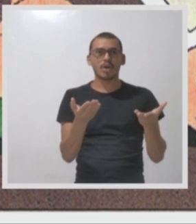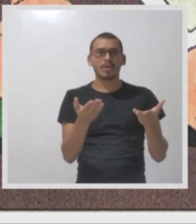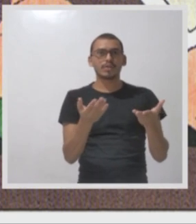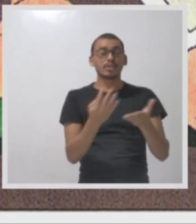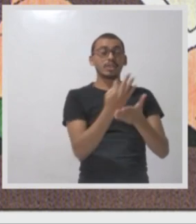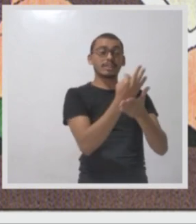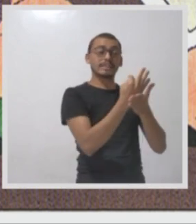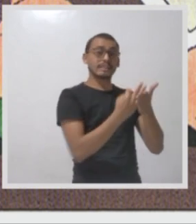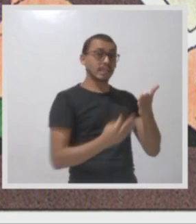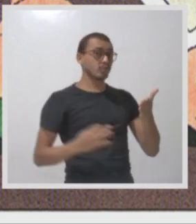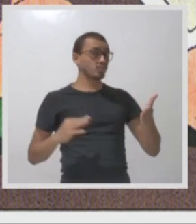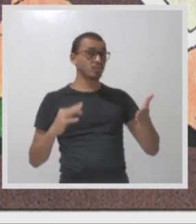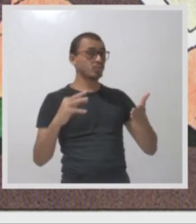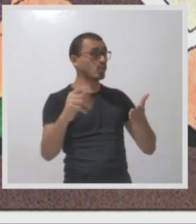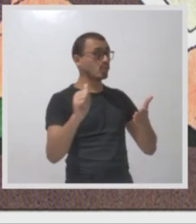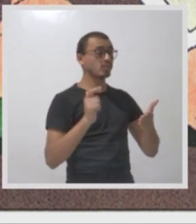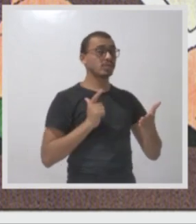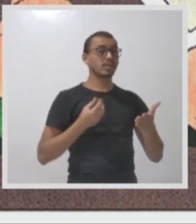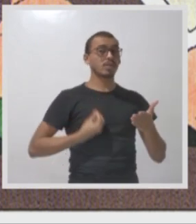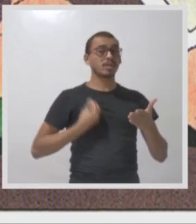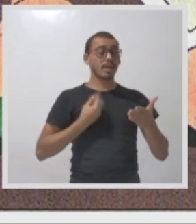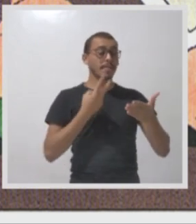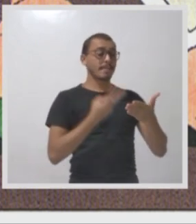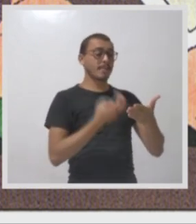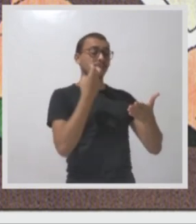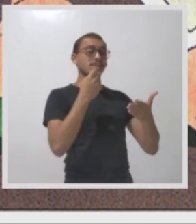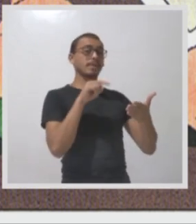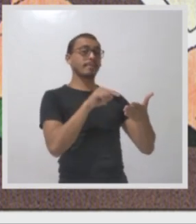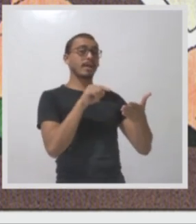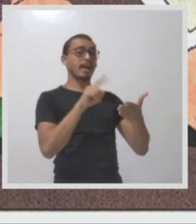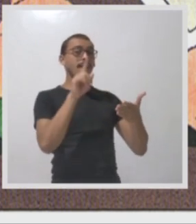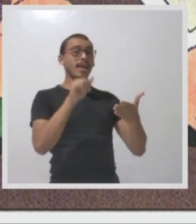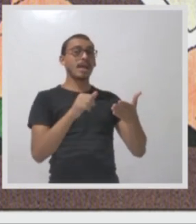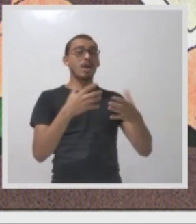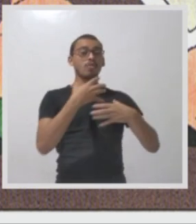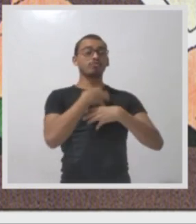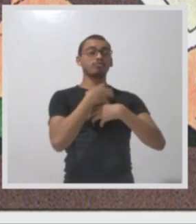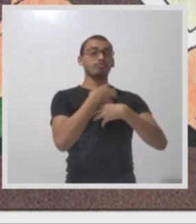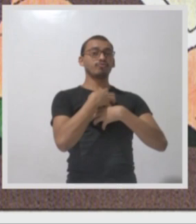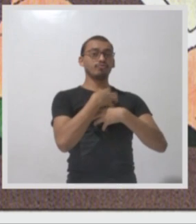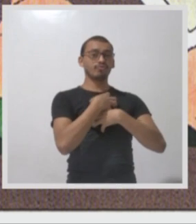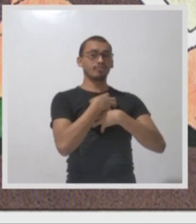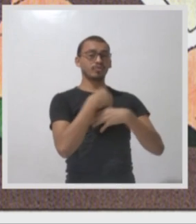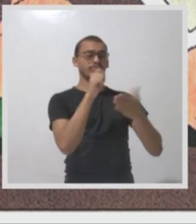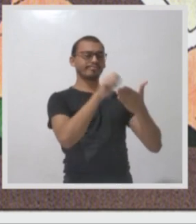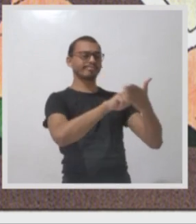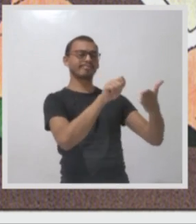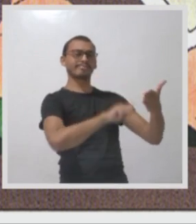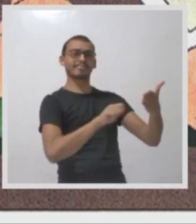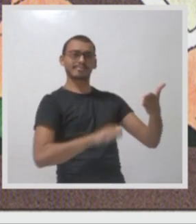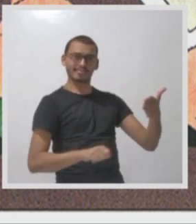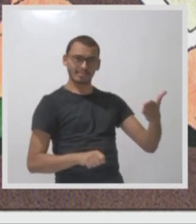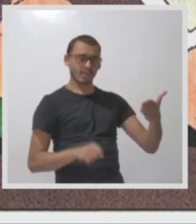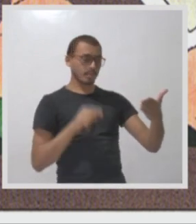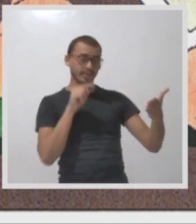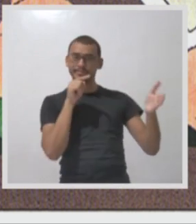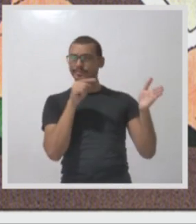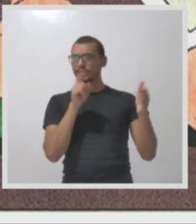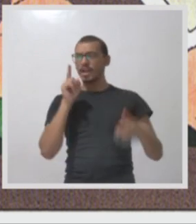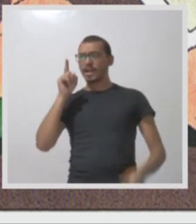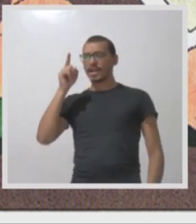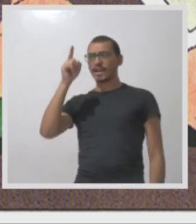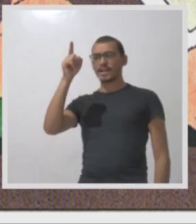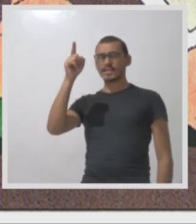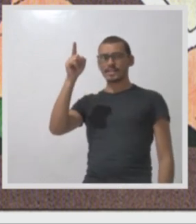textos em geral, eles são identificáveis a partir da forma. Quando você olha para um texto, no caso desse poema, você